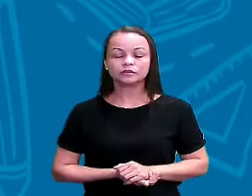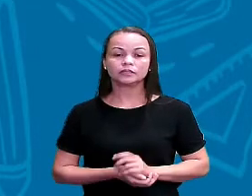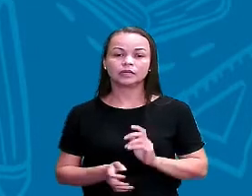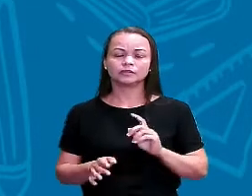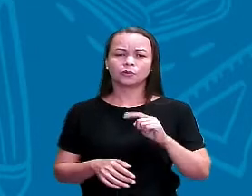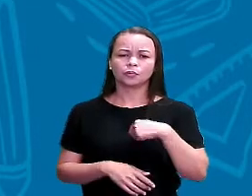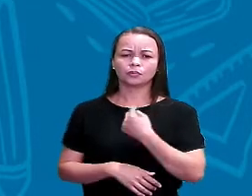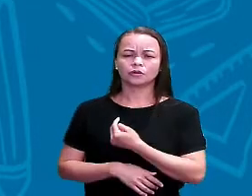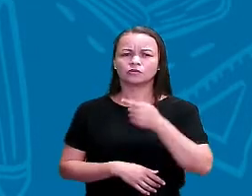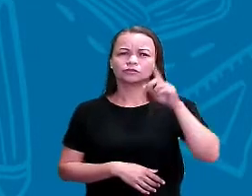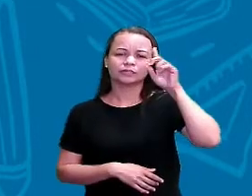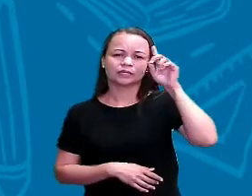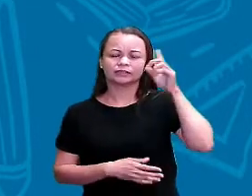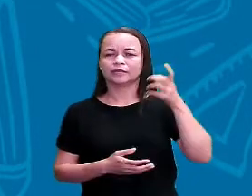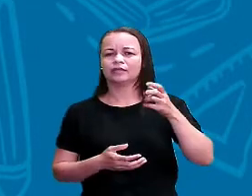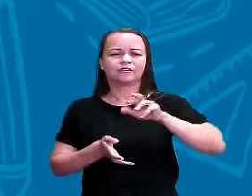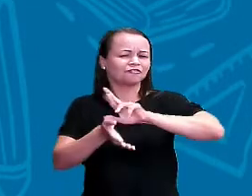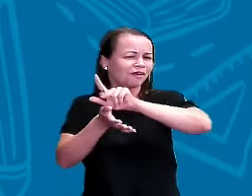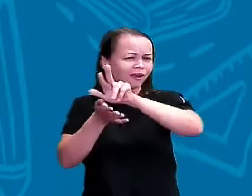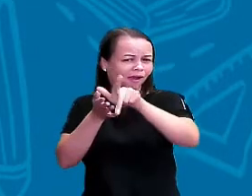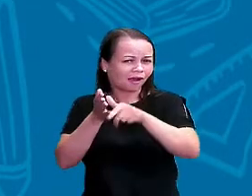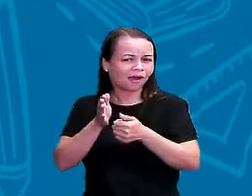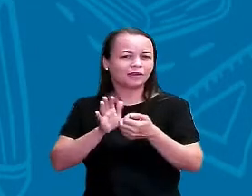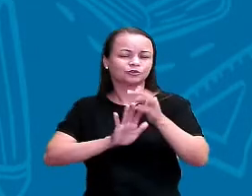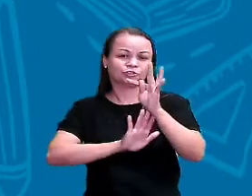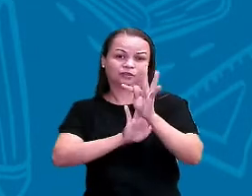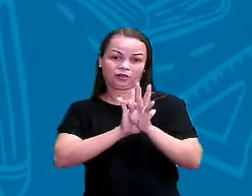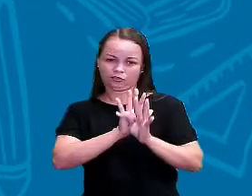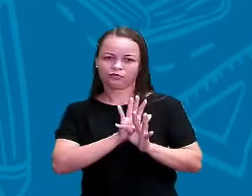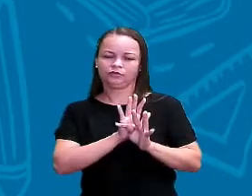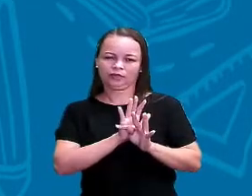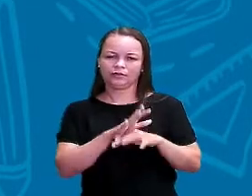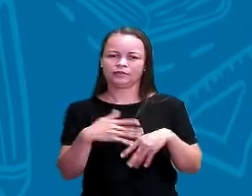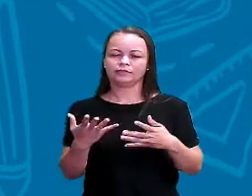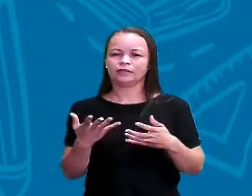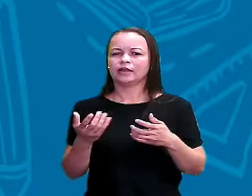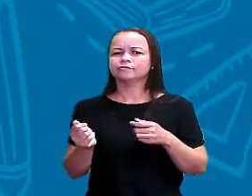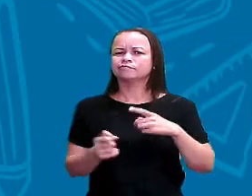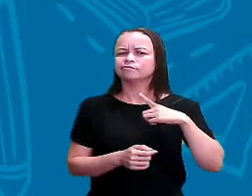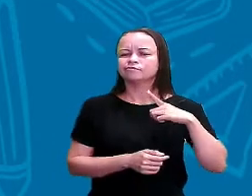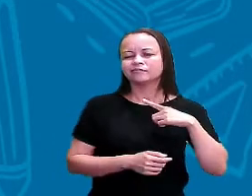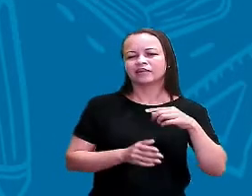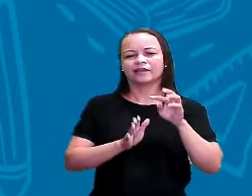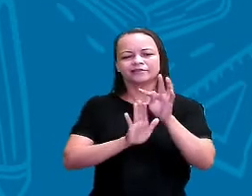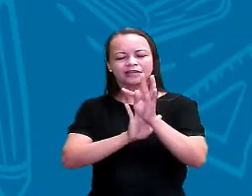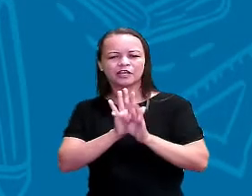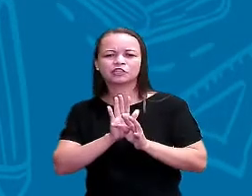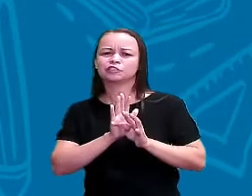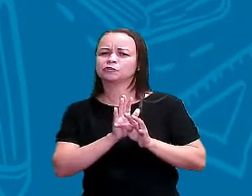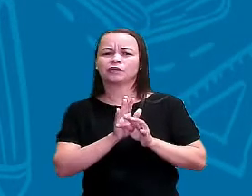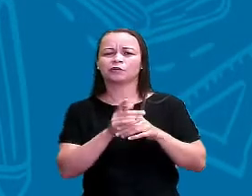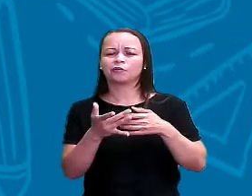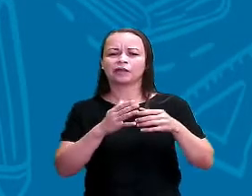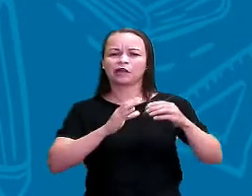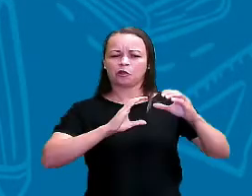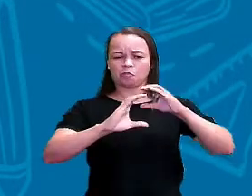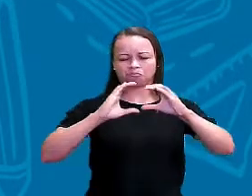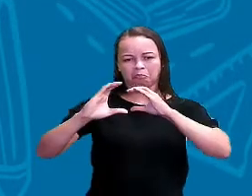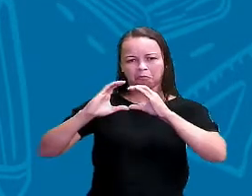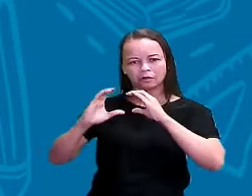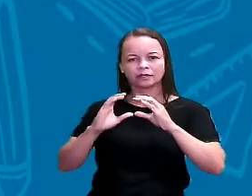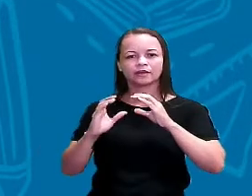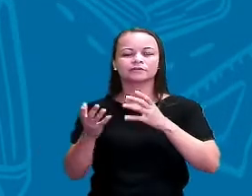dia ele é permeado de textos. Existem textos para qualquer situação comunicativa. No nosso dia a